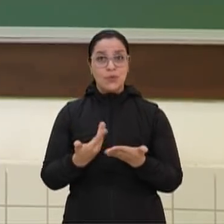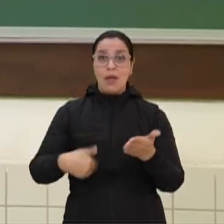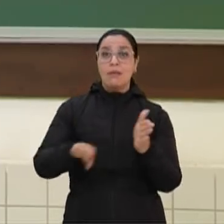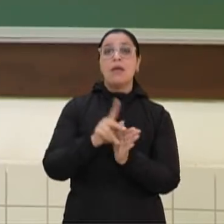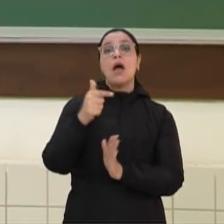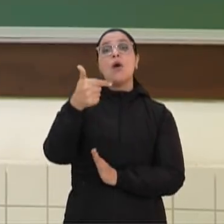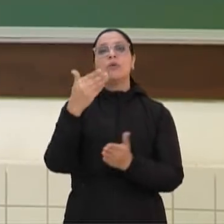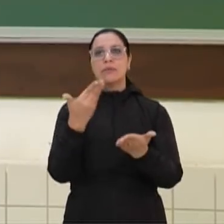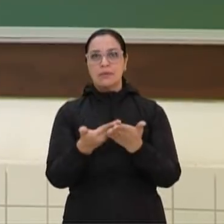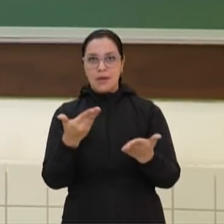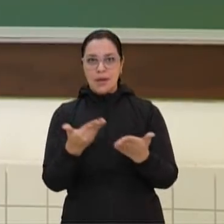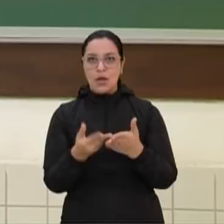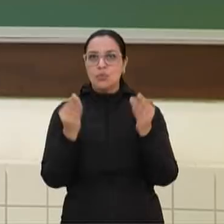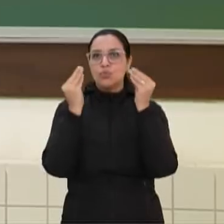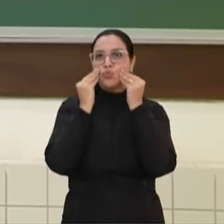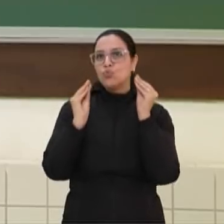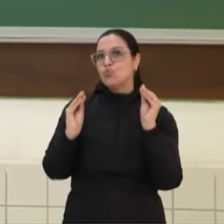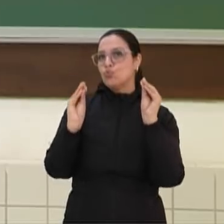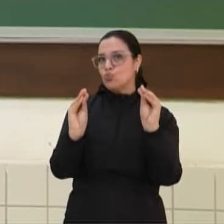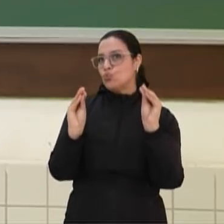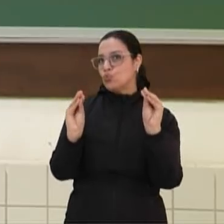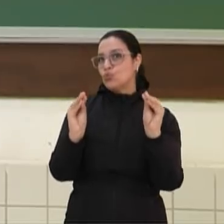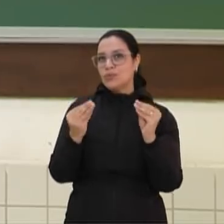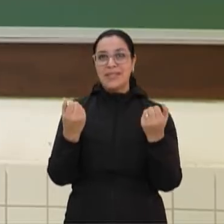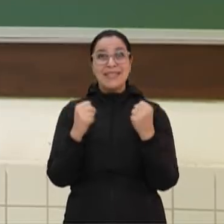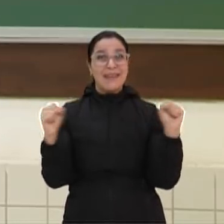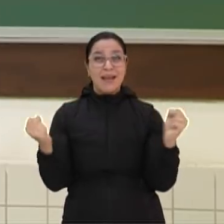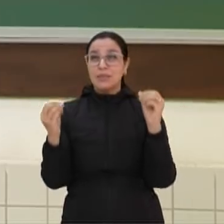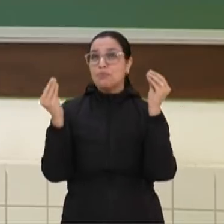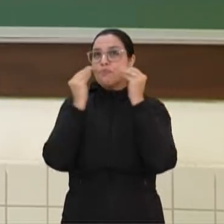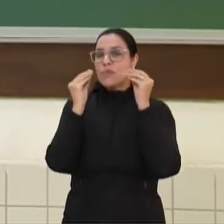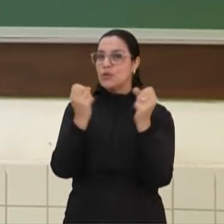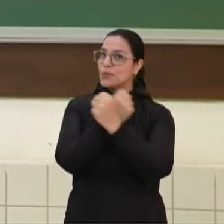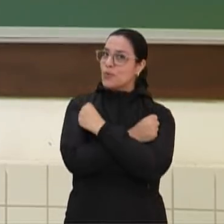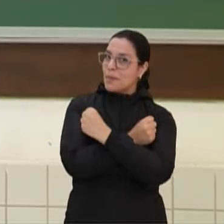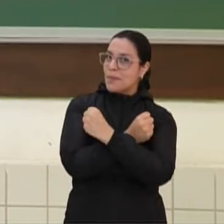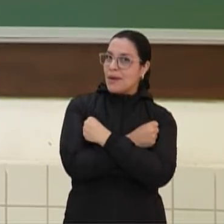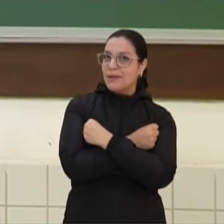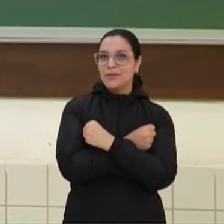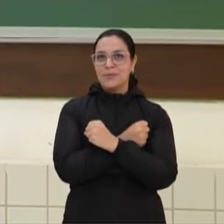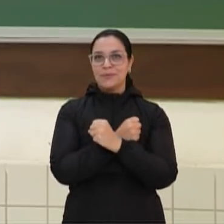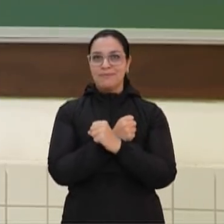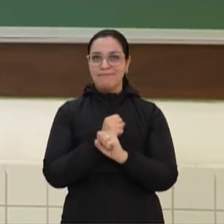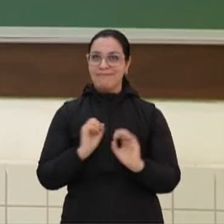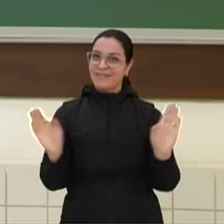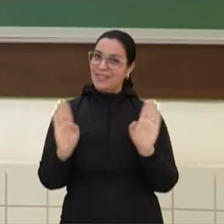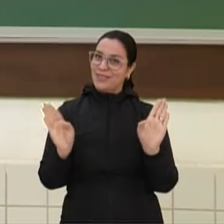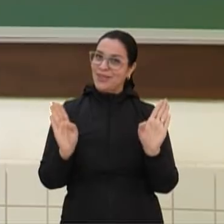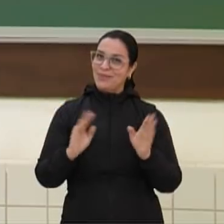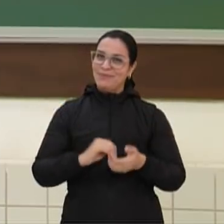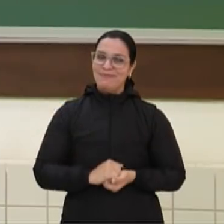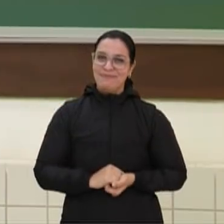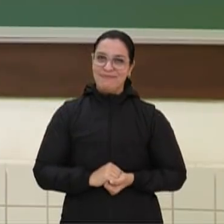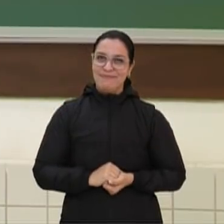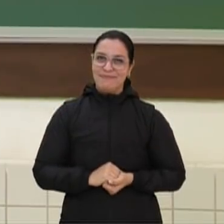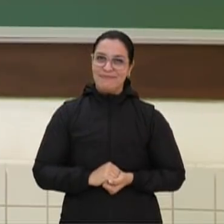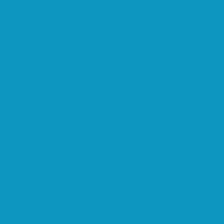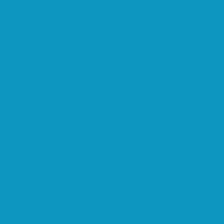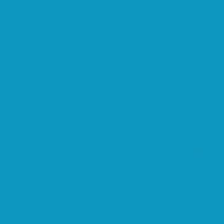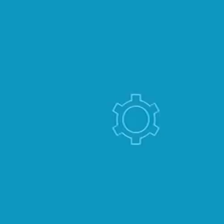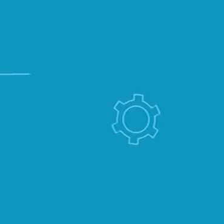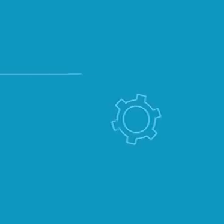isso, finalizamos a nossa aula de hoje. Eu aguardo vocês nas próximas aulas e